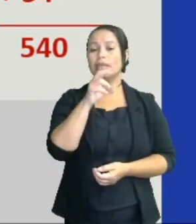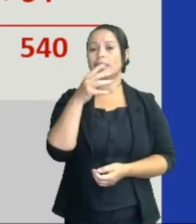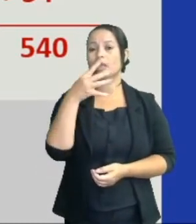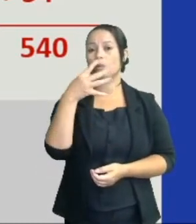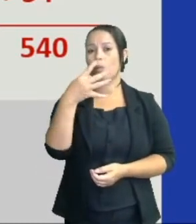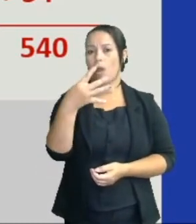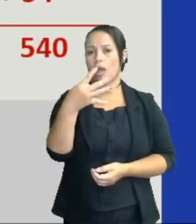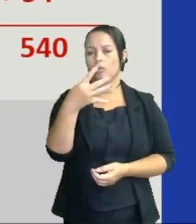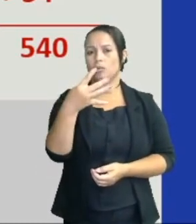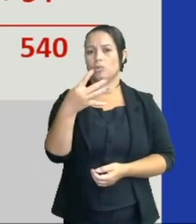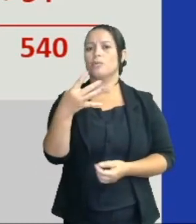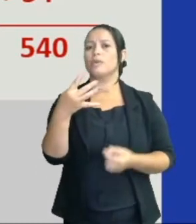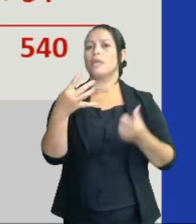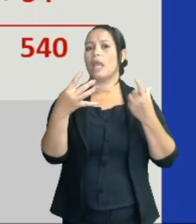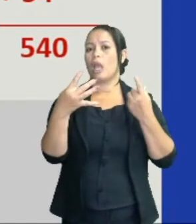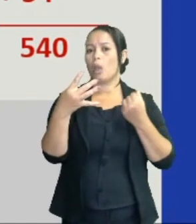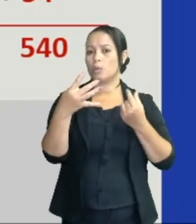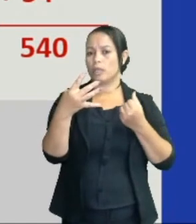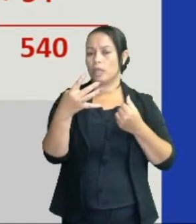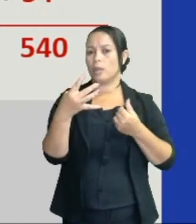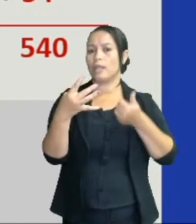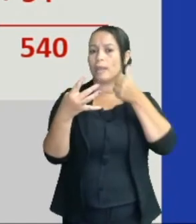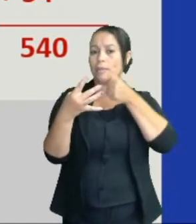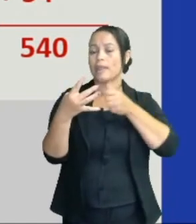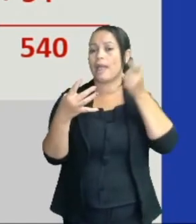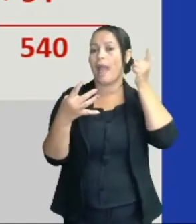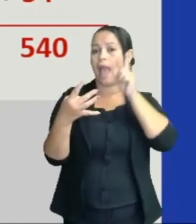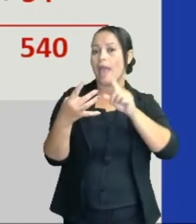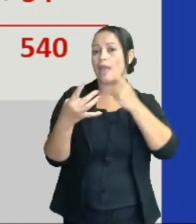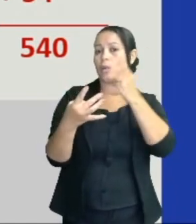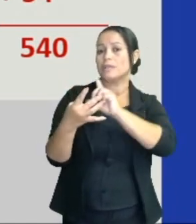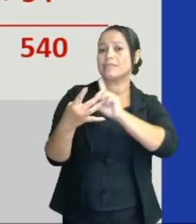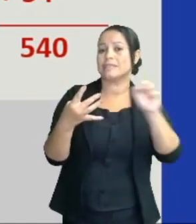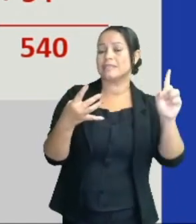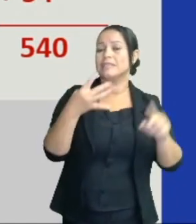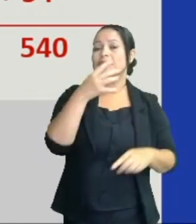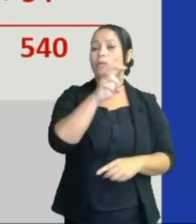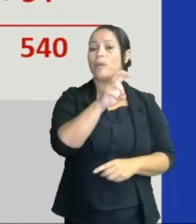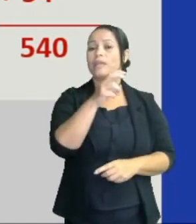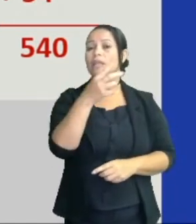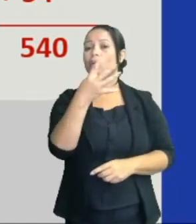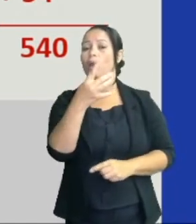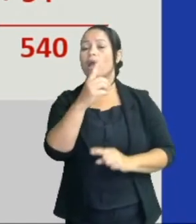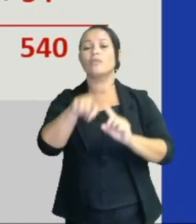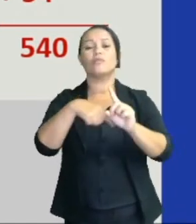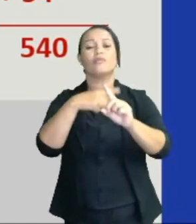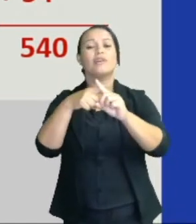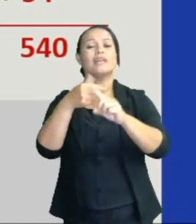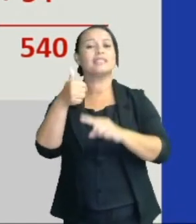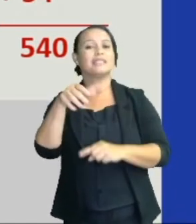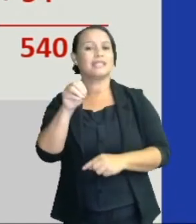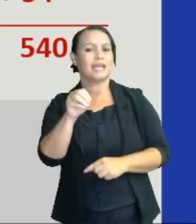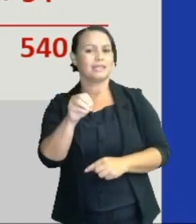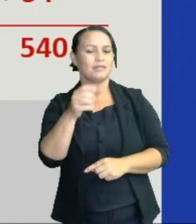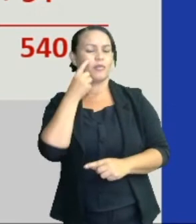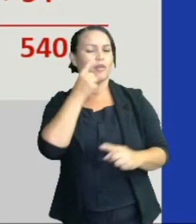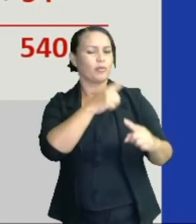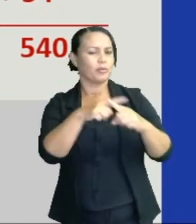54, que é o valor que ela recebe em um dia, vezes 10. Vamos fazer a multiplicação?